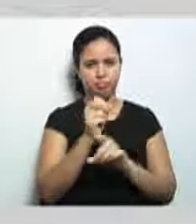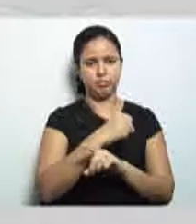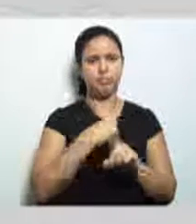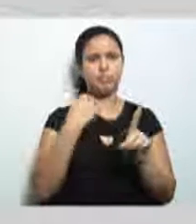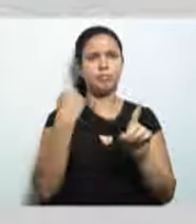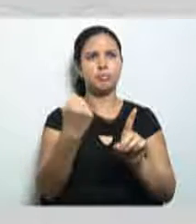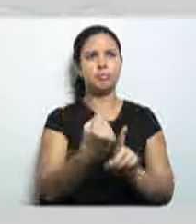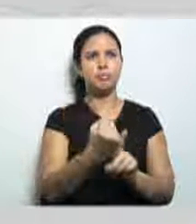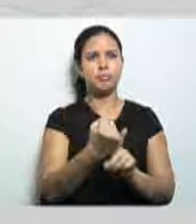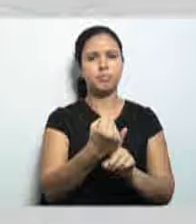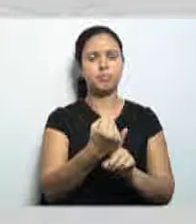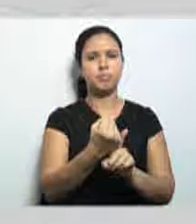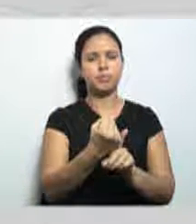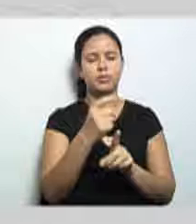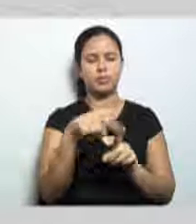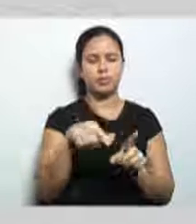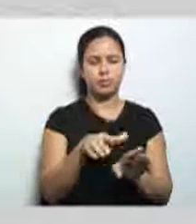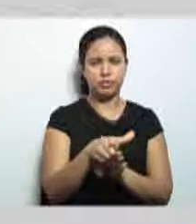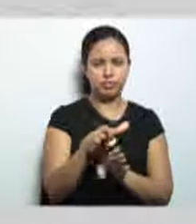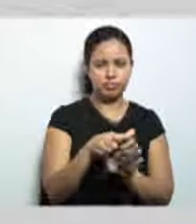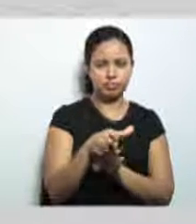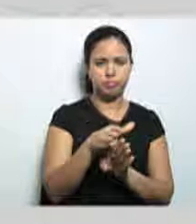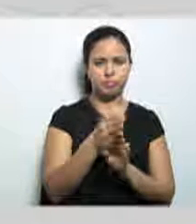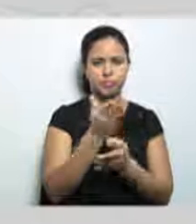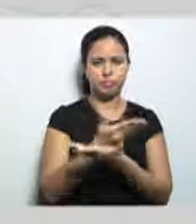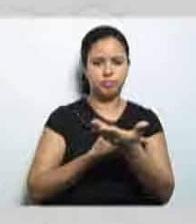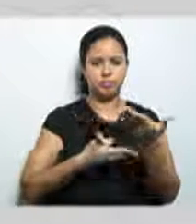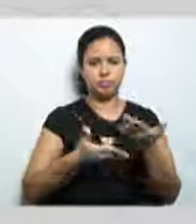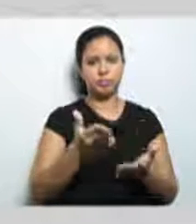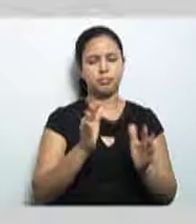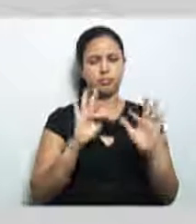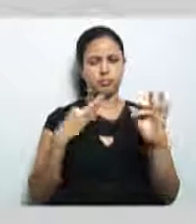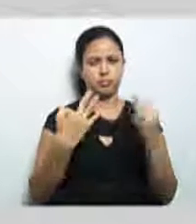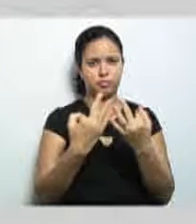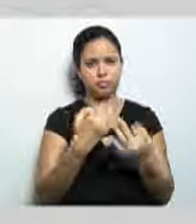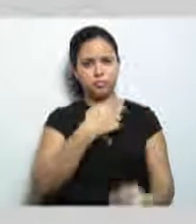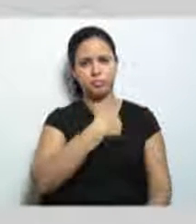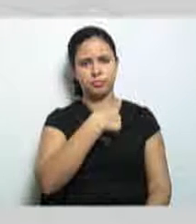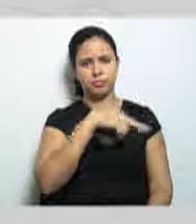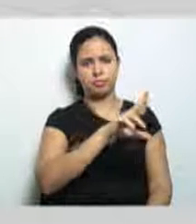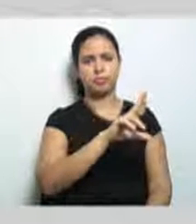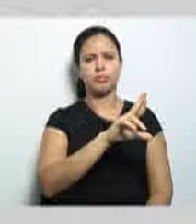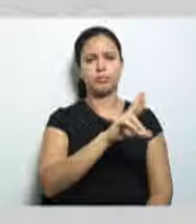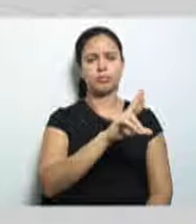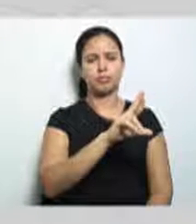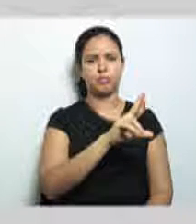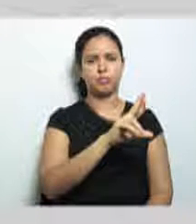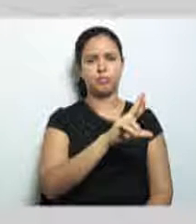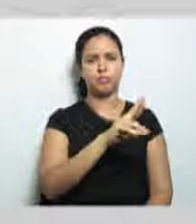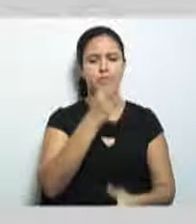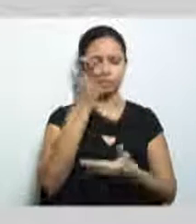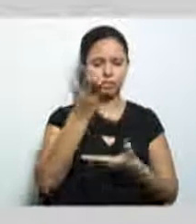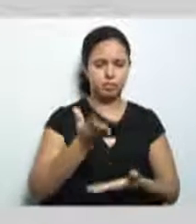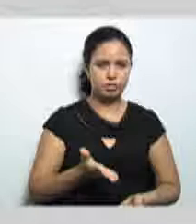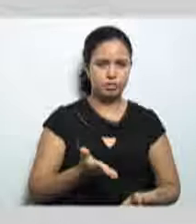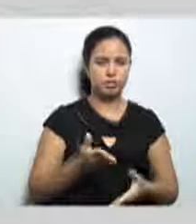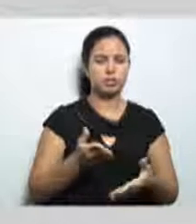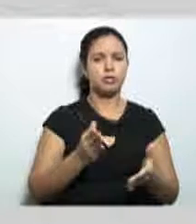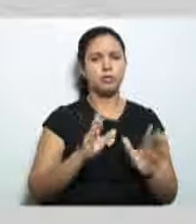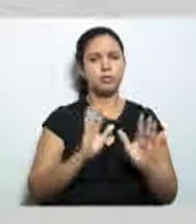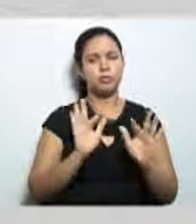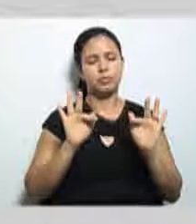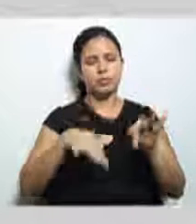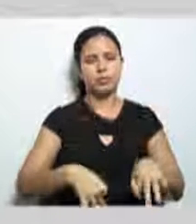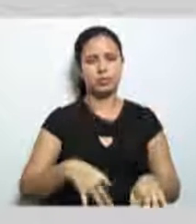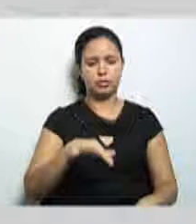dessas sociedades era orientada por relações de parentesco, de religião e de honra. Com o fim do feudalismo,